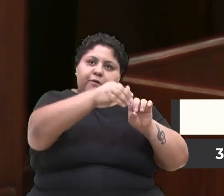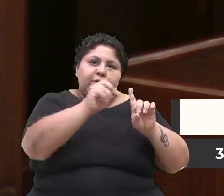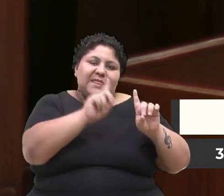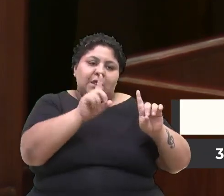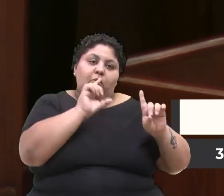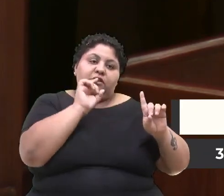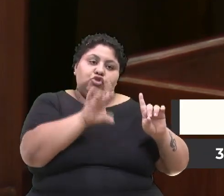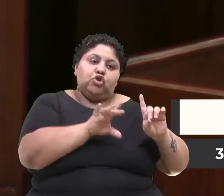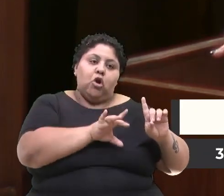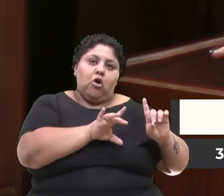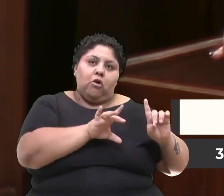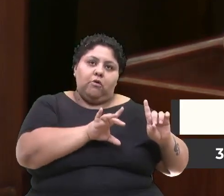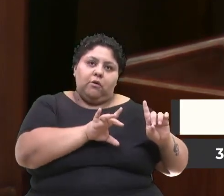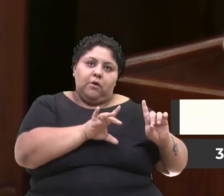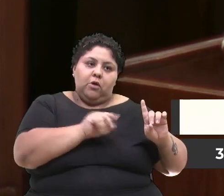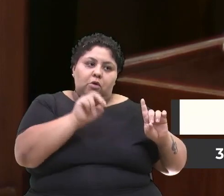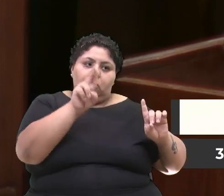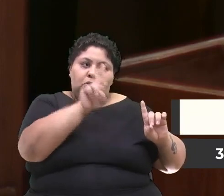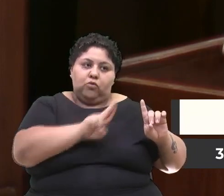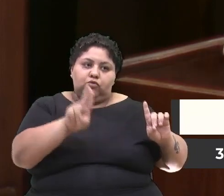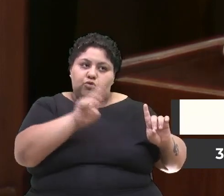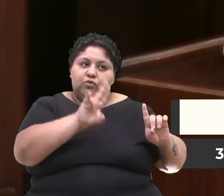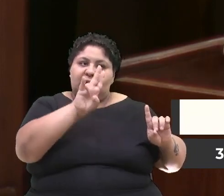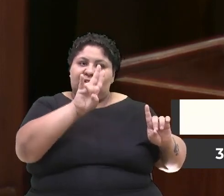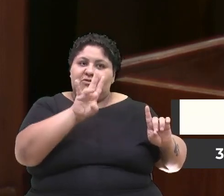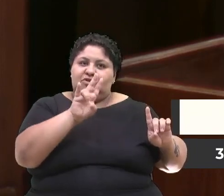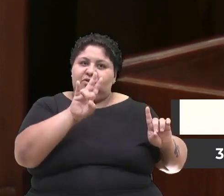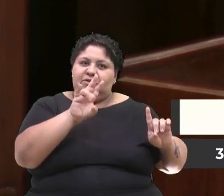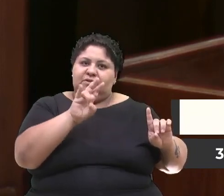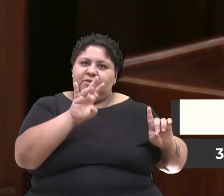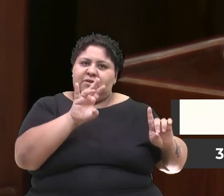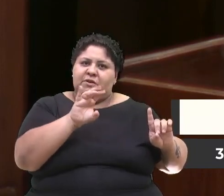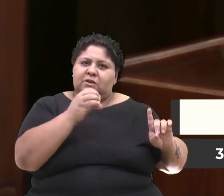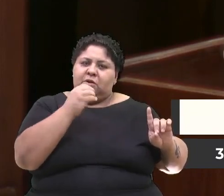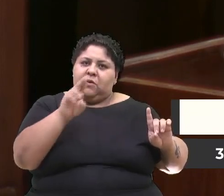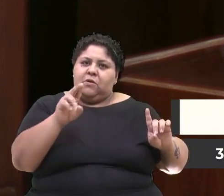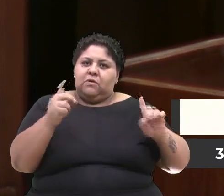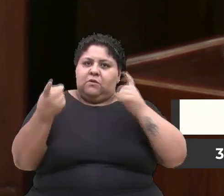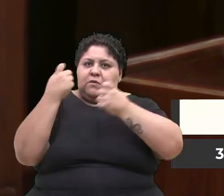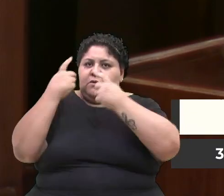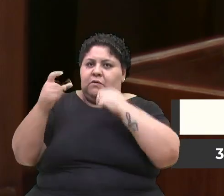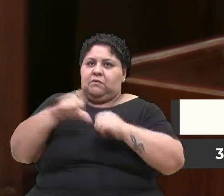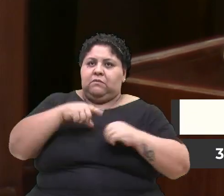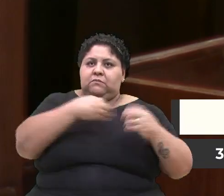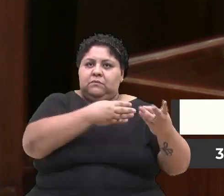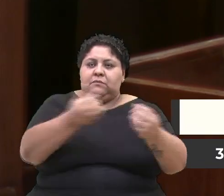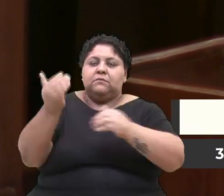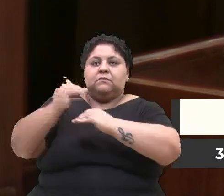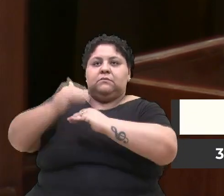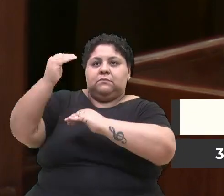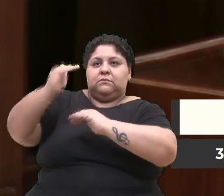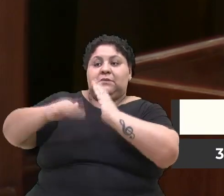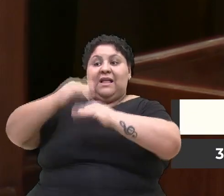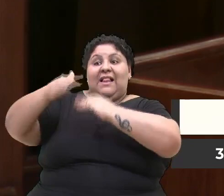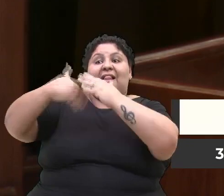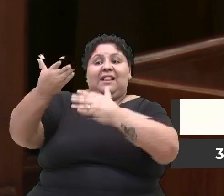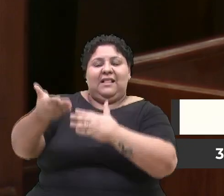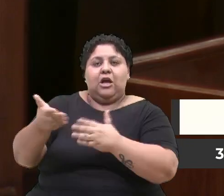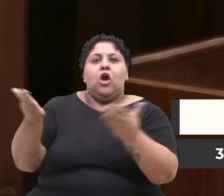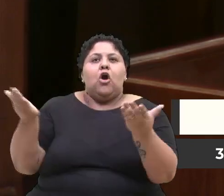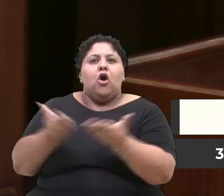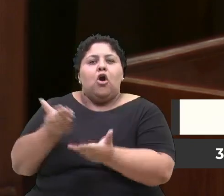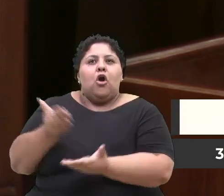só usuário de drogas ou violenta. Tem muito mais além disso. Hoje são cerca